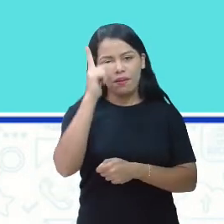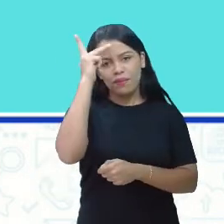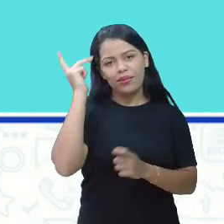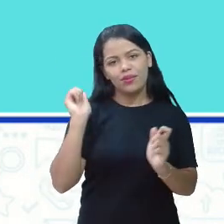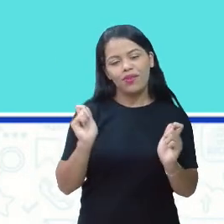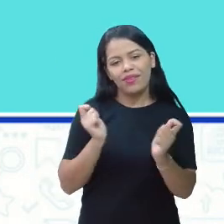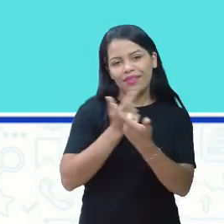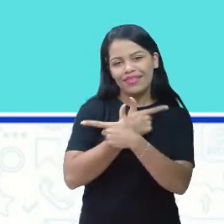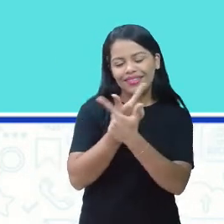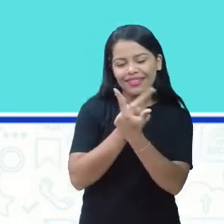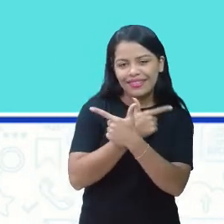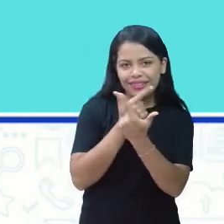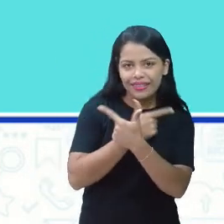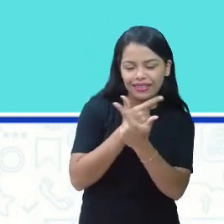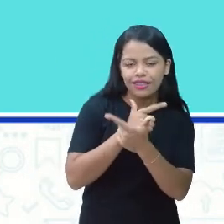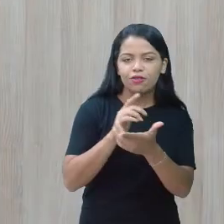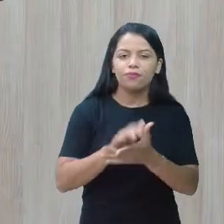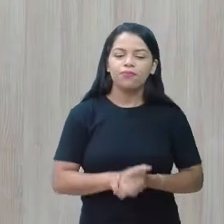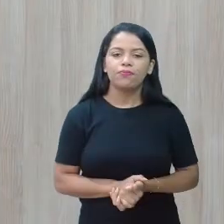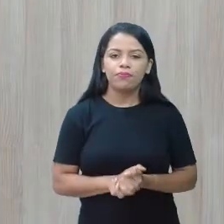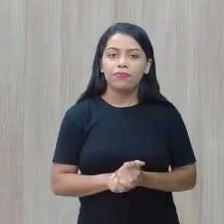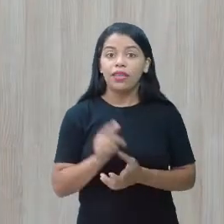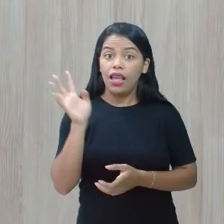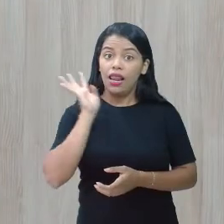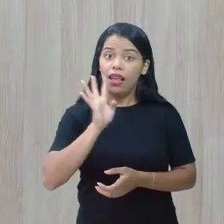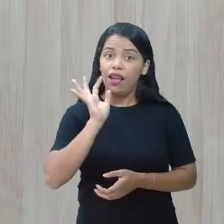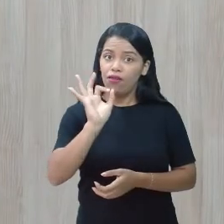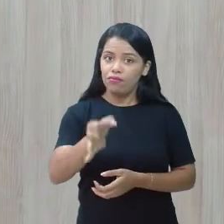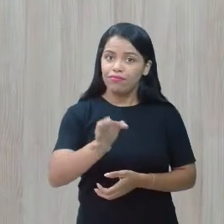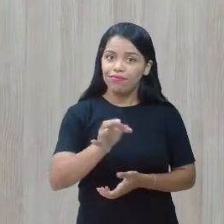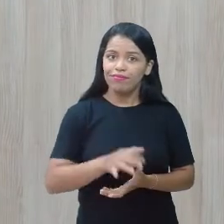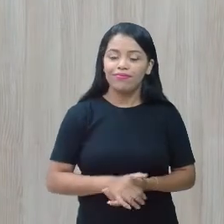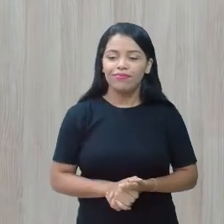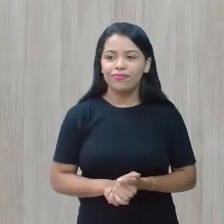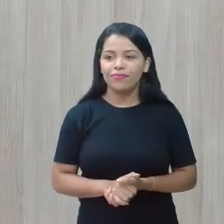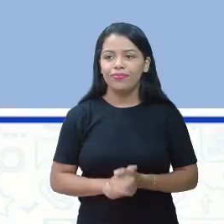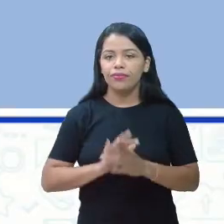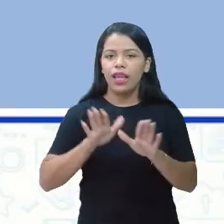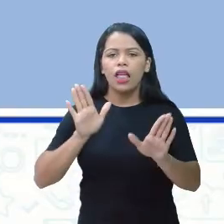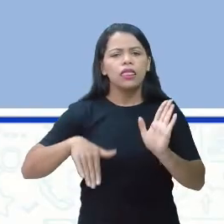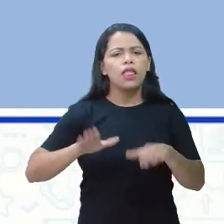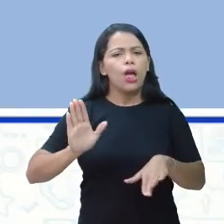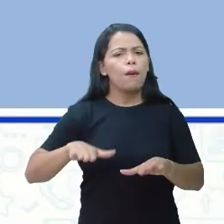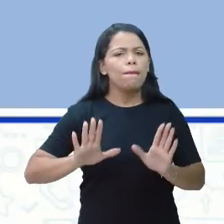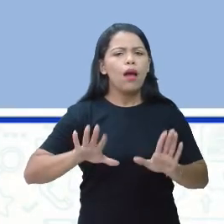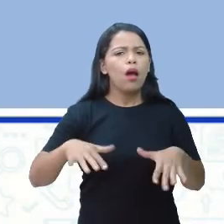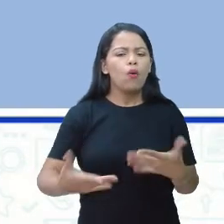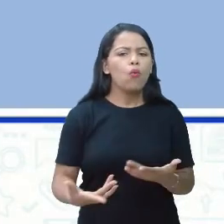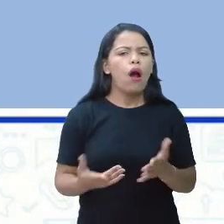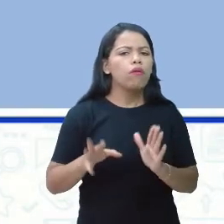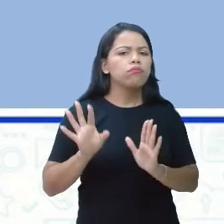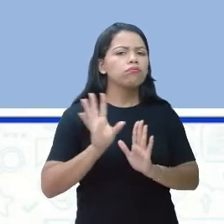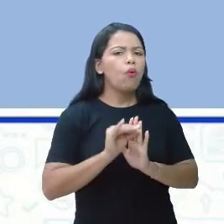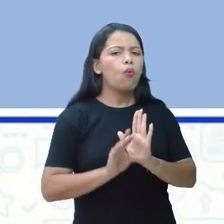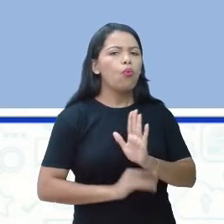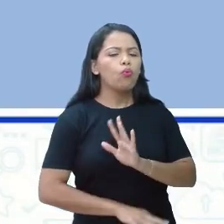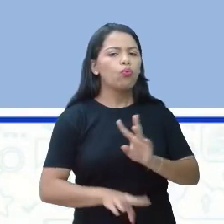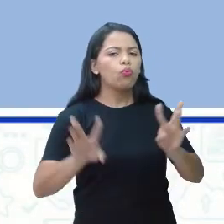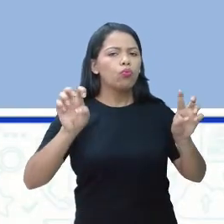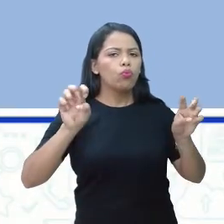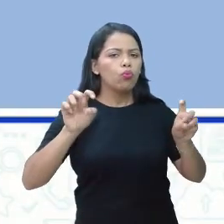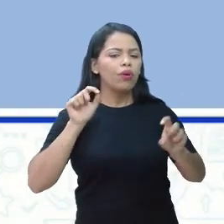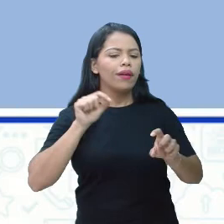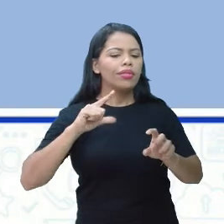o interlocutor. Legal, né, gente? Dependendo do teor ou conteúdo